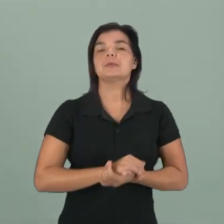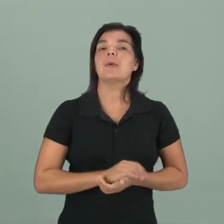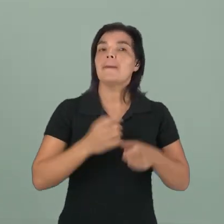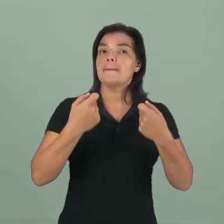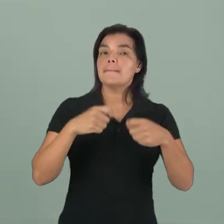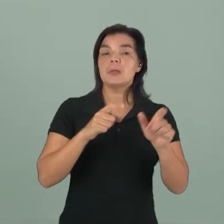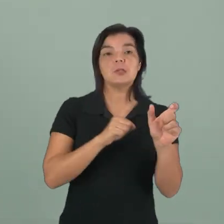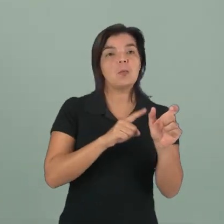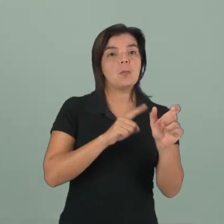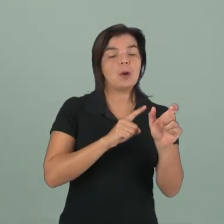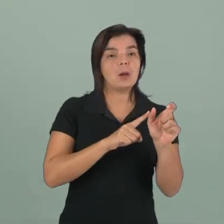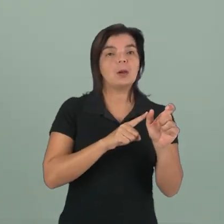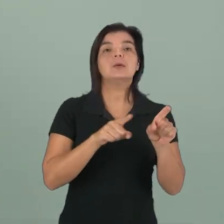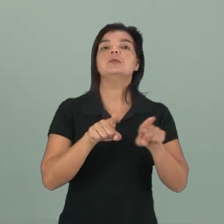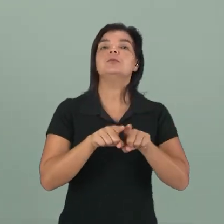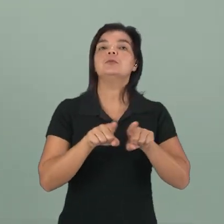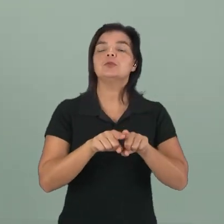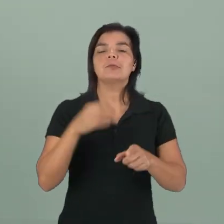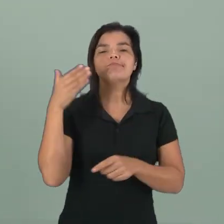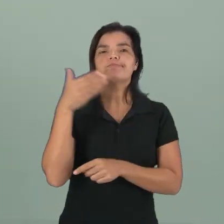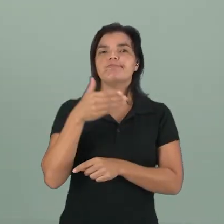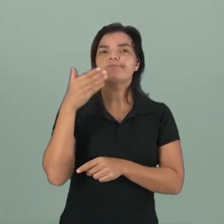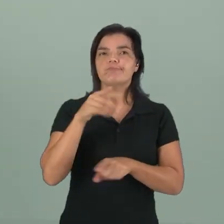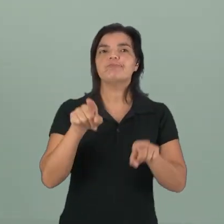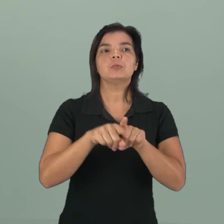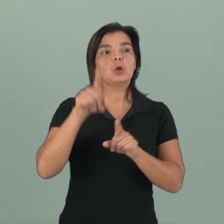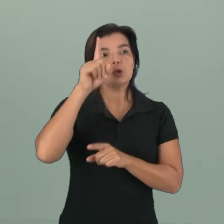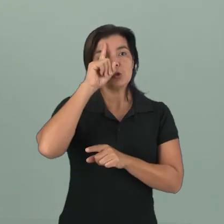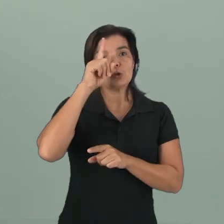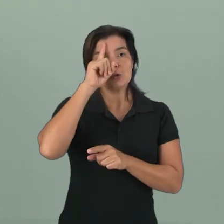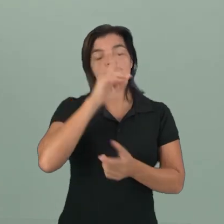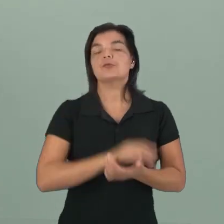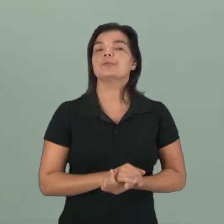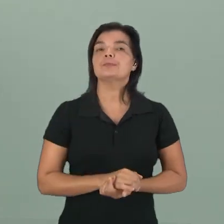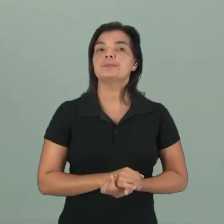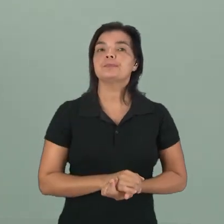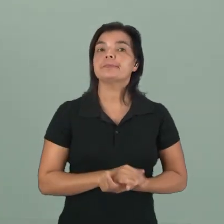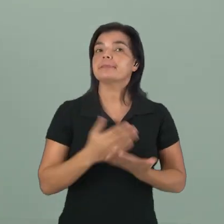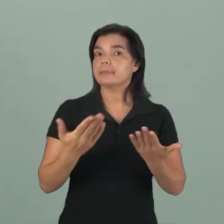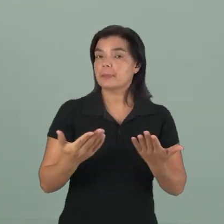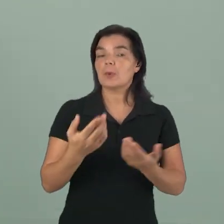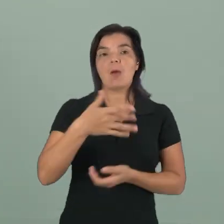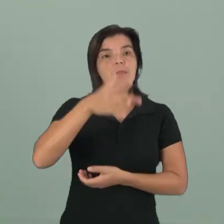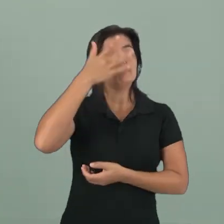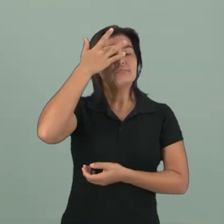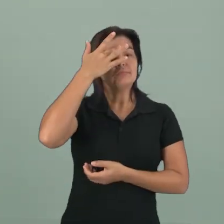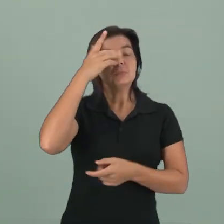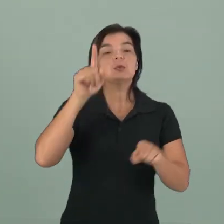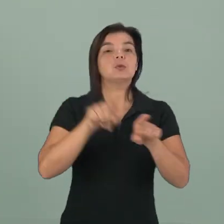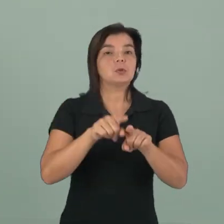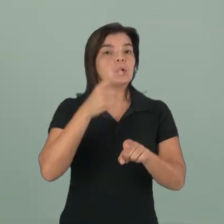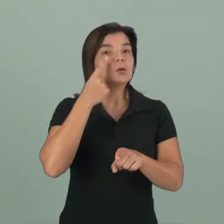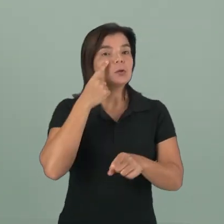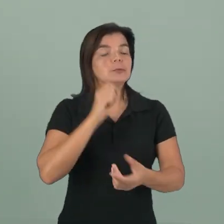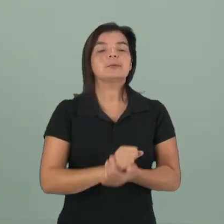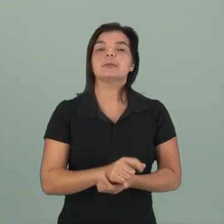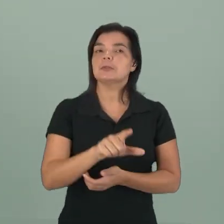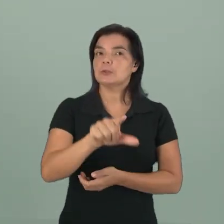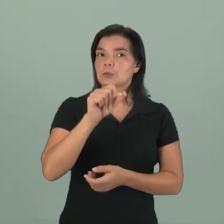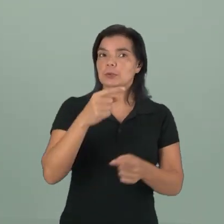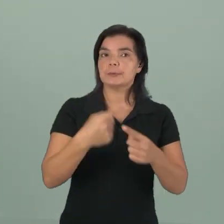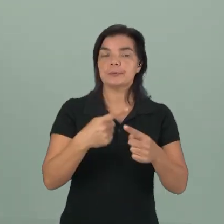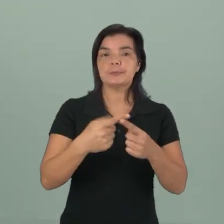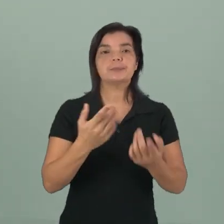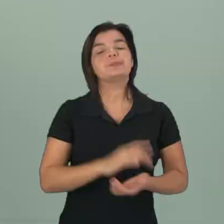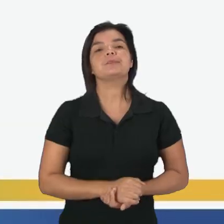Precisa ser uma palavra que nós usamos constantemente no nosso dia a dia, certo? Então tenham isso em mente enquanto consideram as opções aí. Então